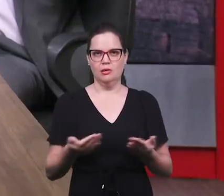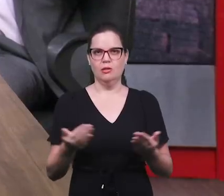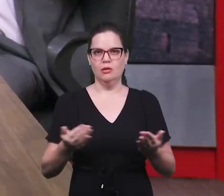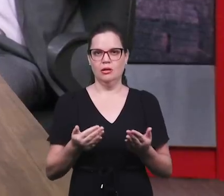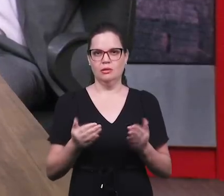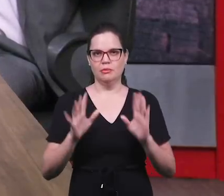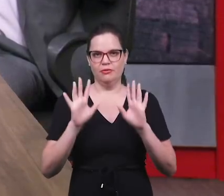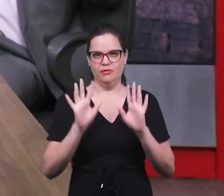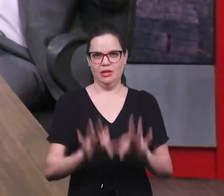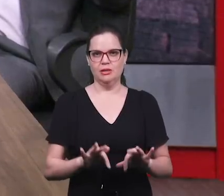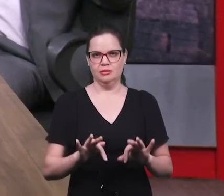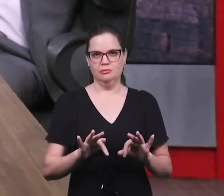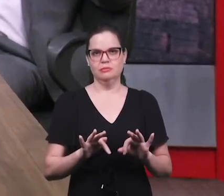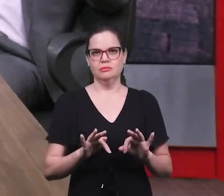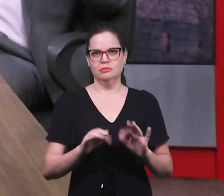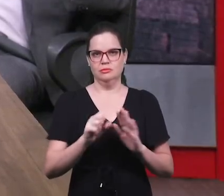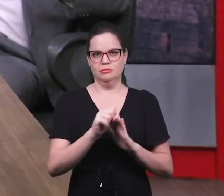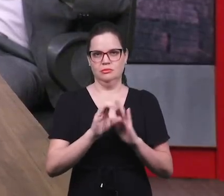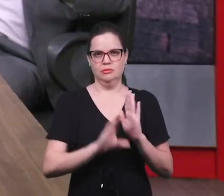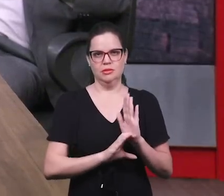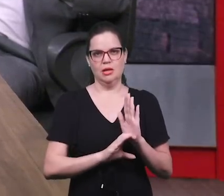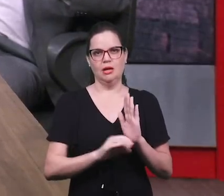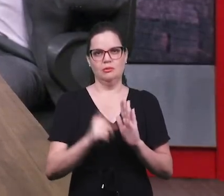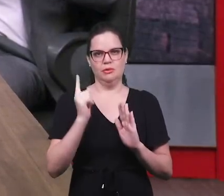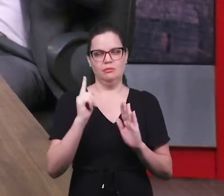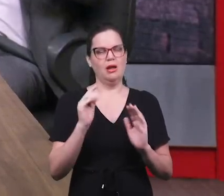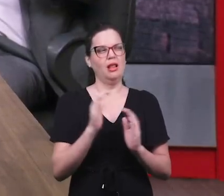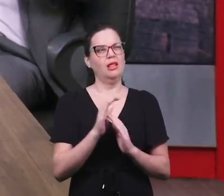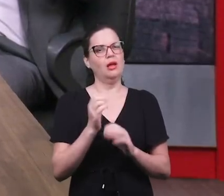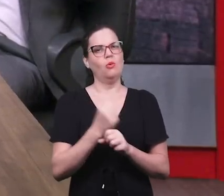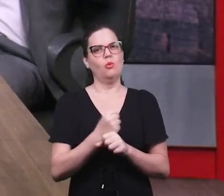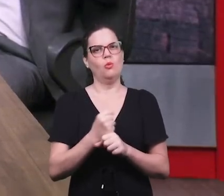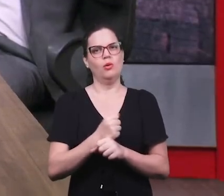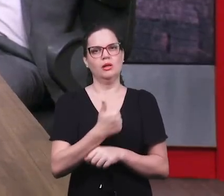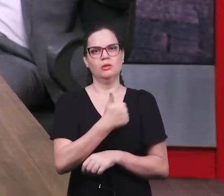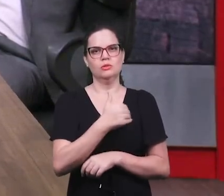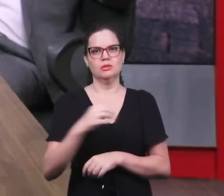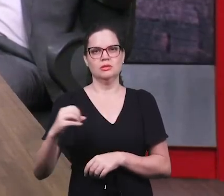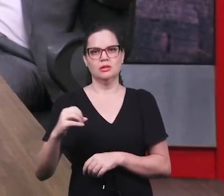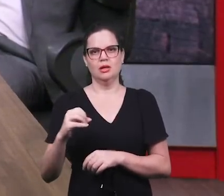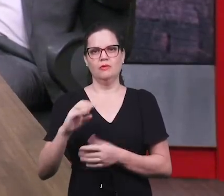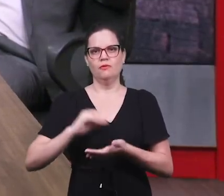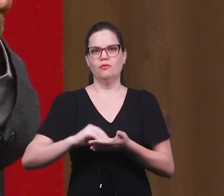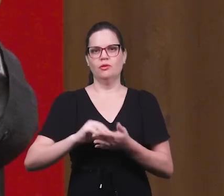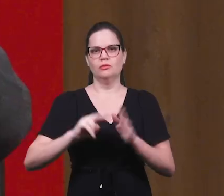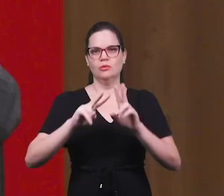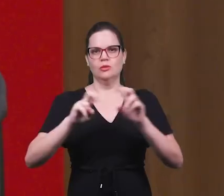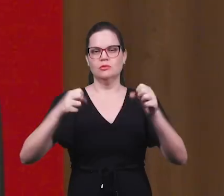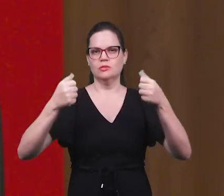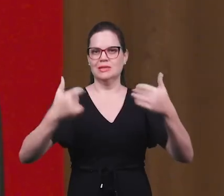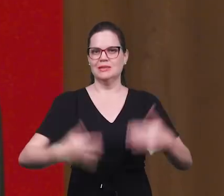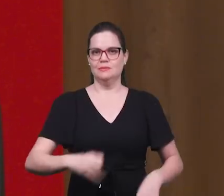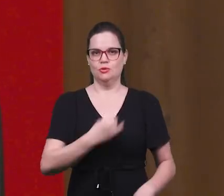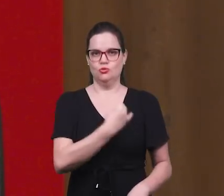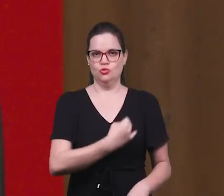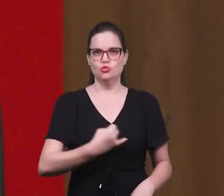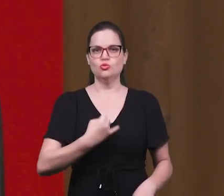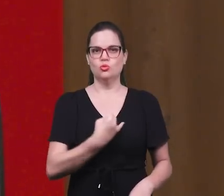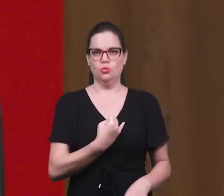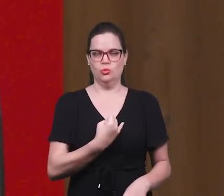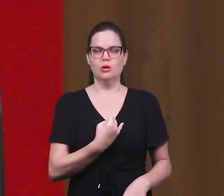I até o ano 100. Faltou falar sobre João, que vai